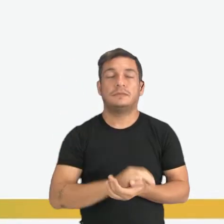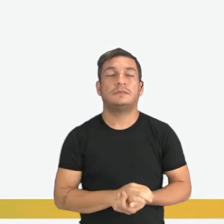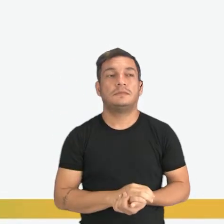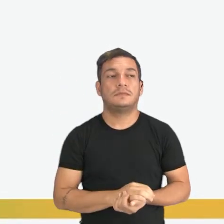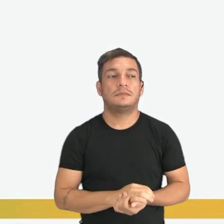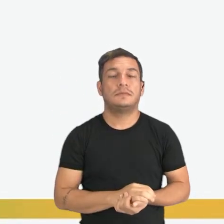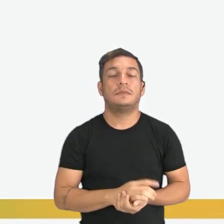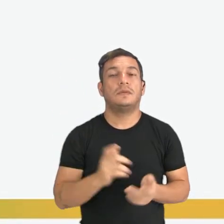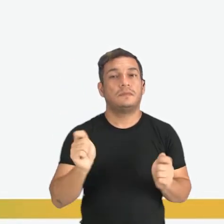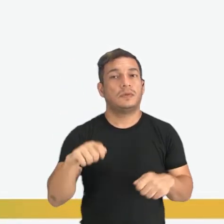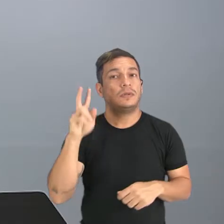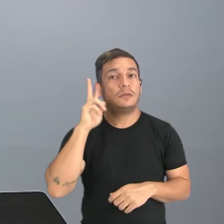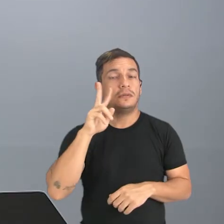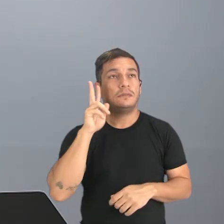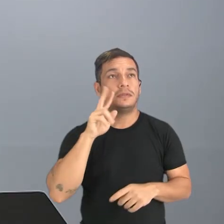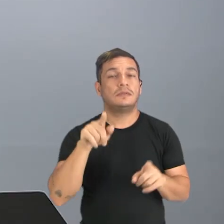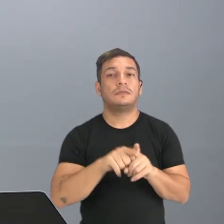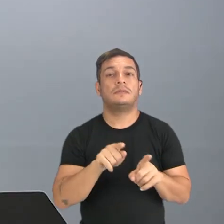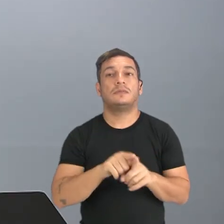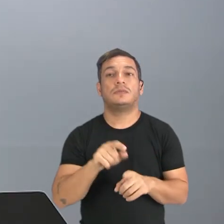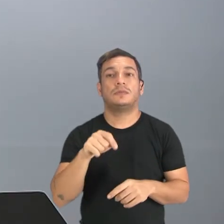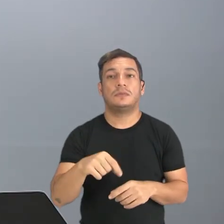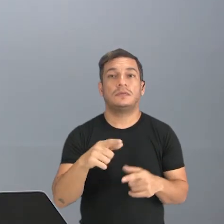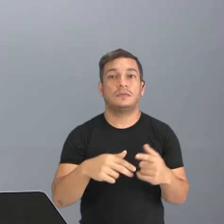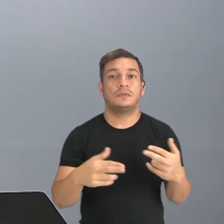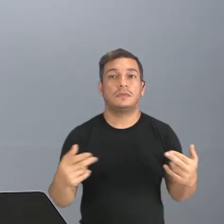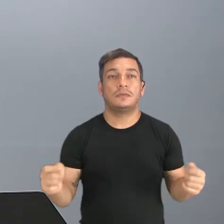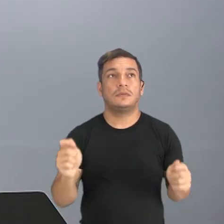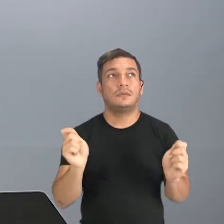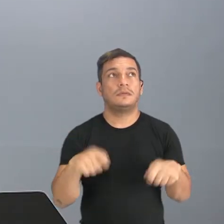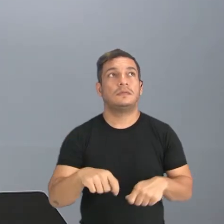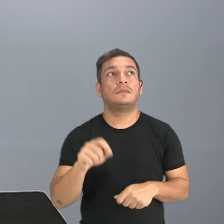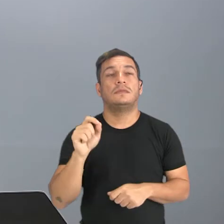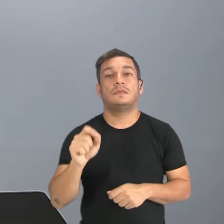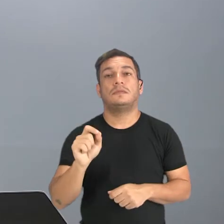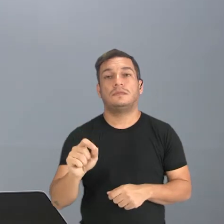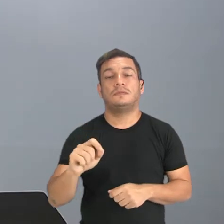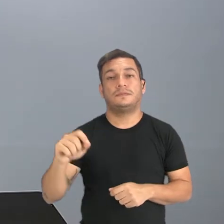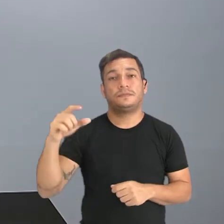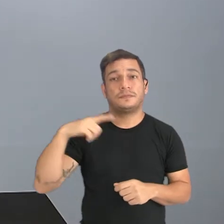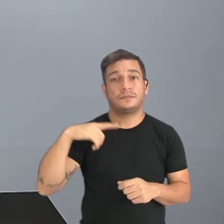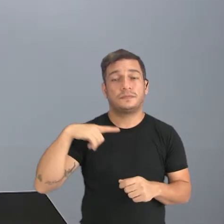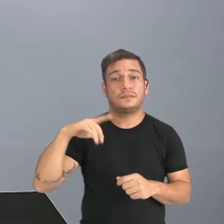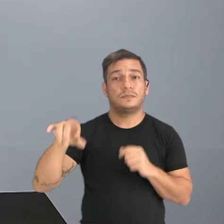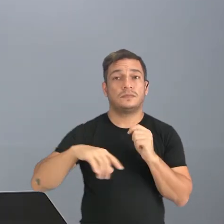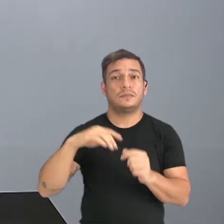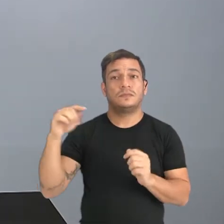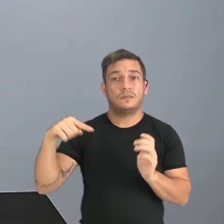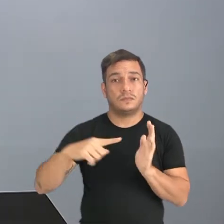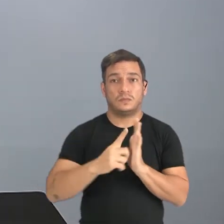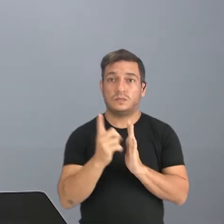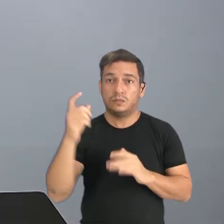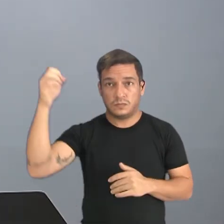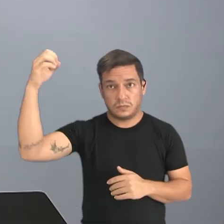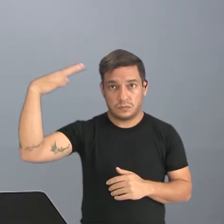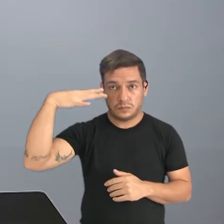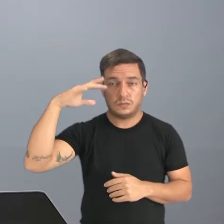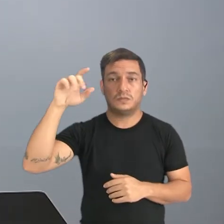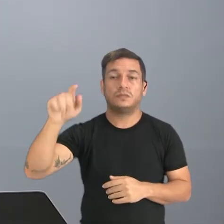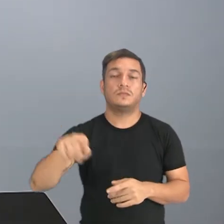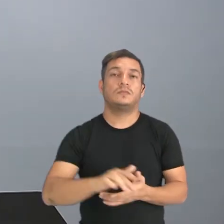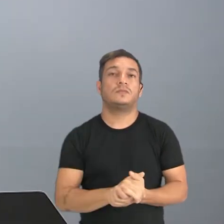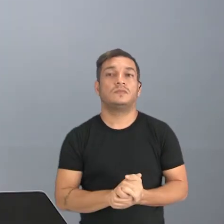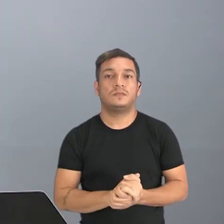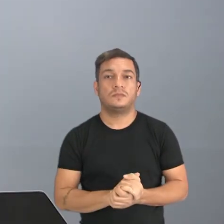E aí a gente pode lembrar aqui alguns objetos que podem refletir essa luz irregular e essa